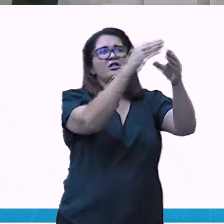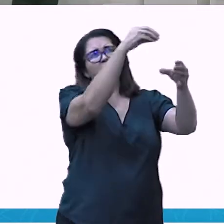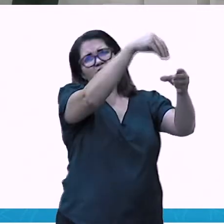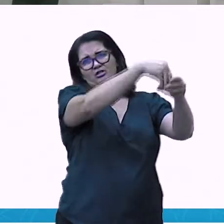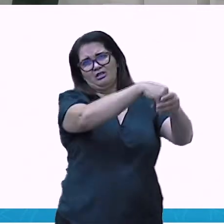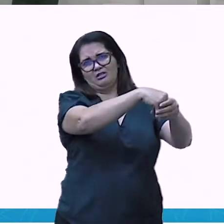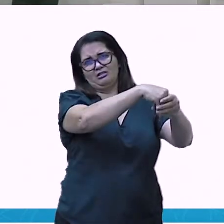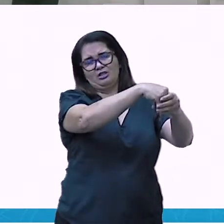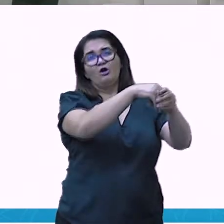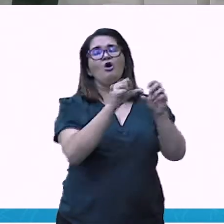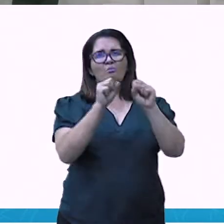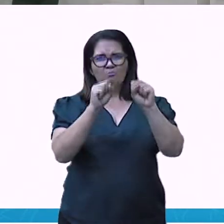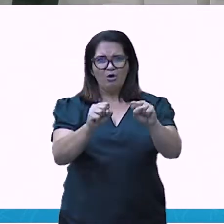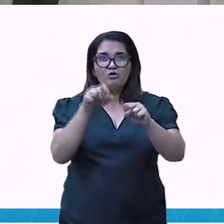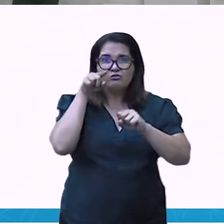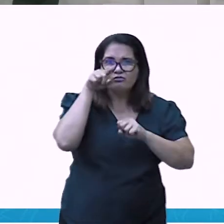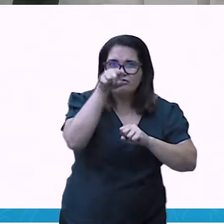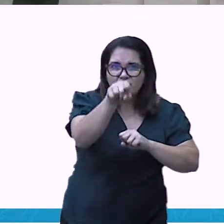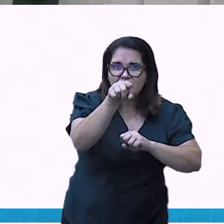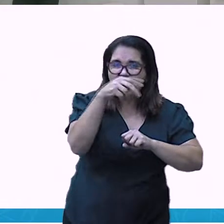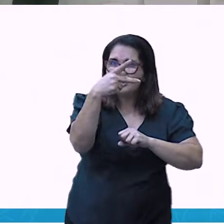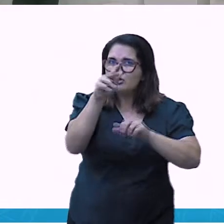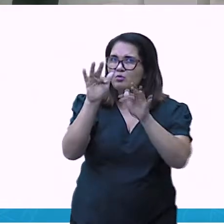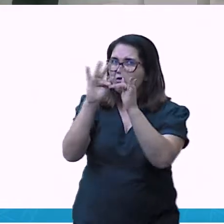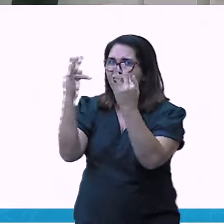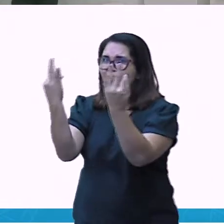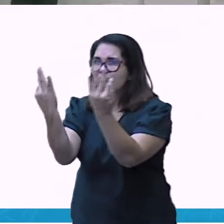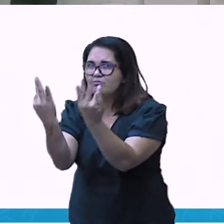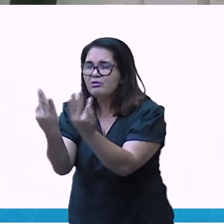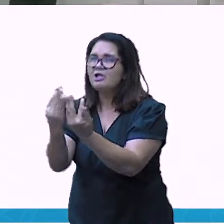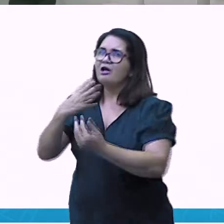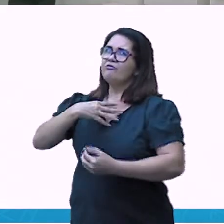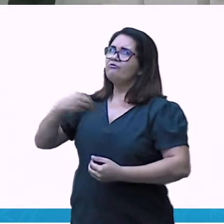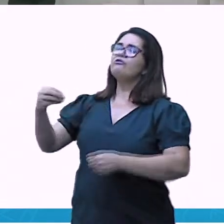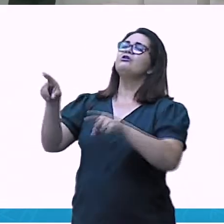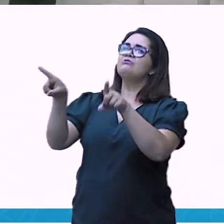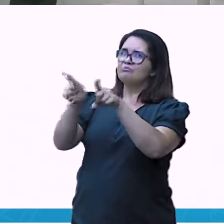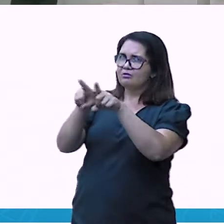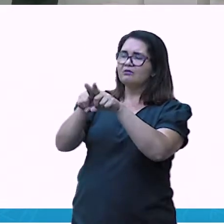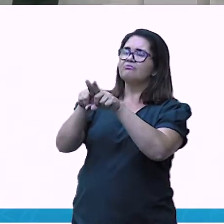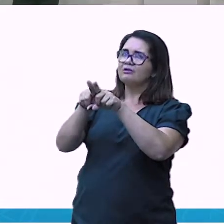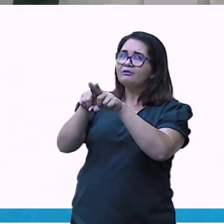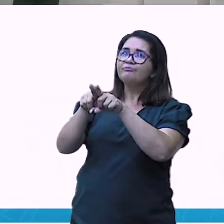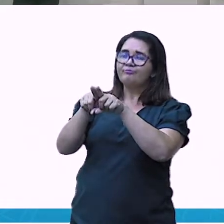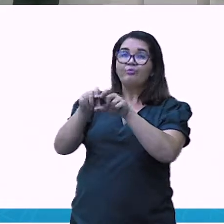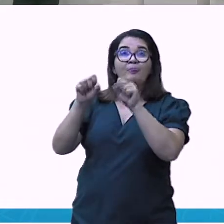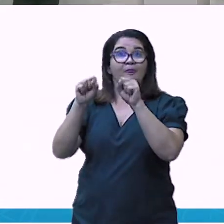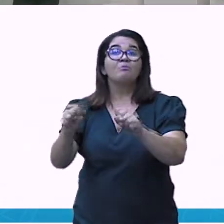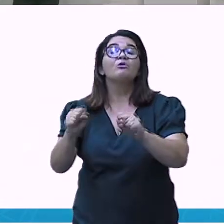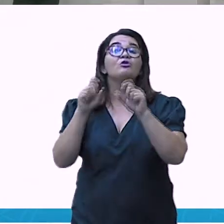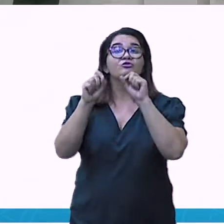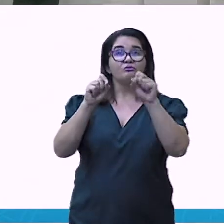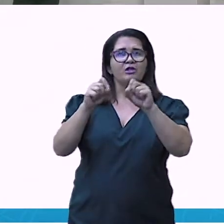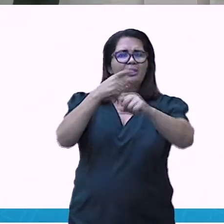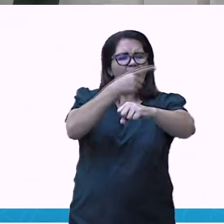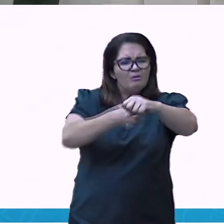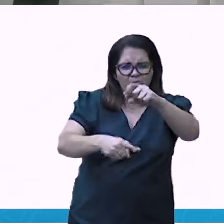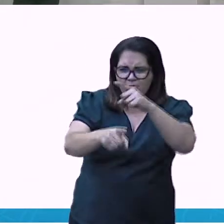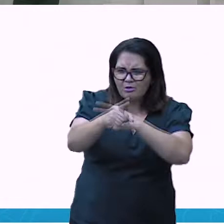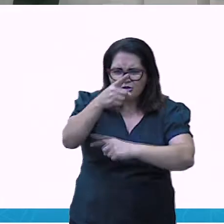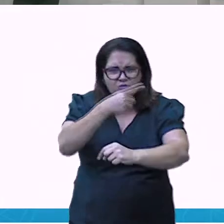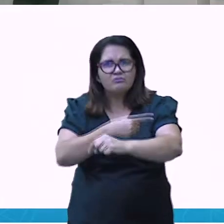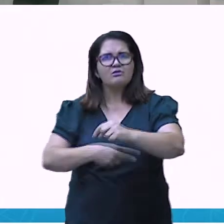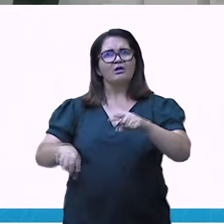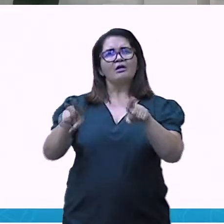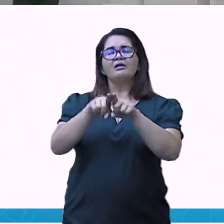com você, com danos, perdas ou até mesmo a morte. Os acidentes,